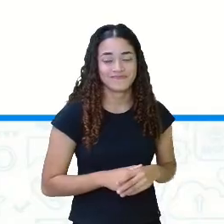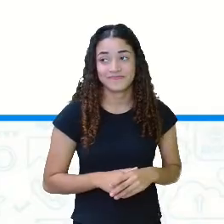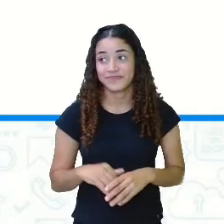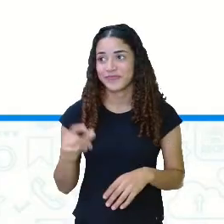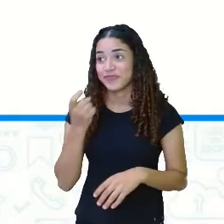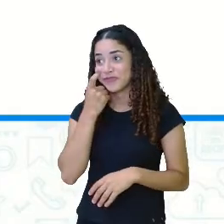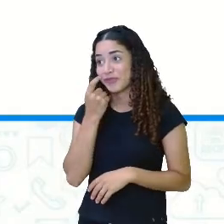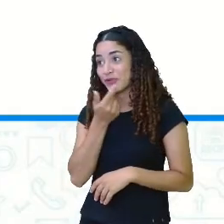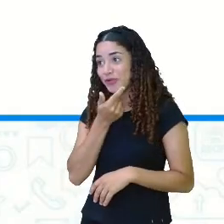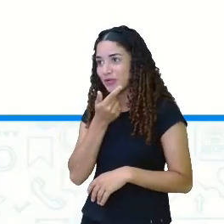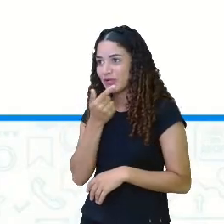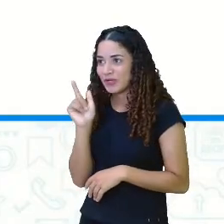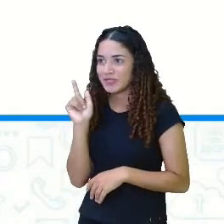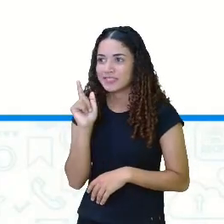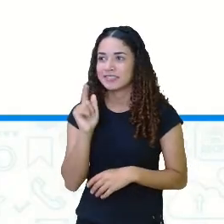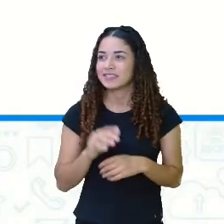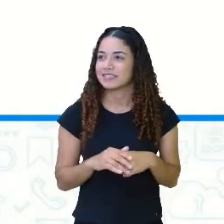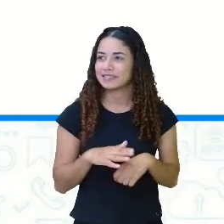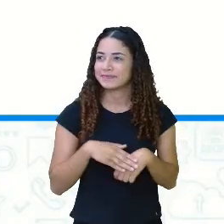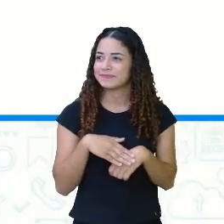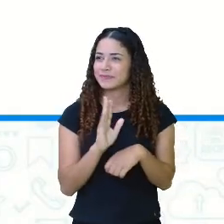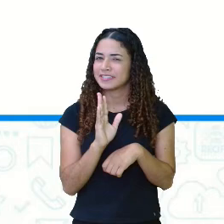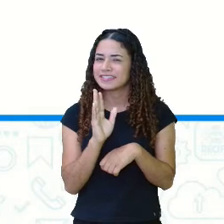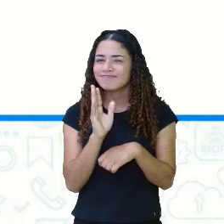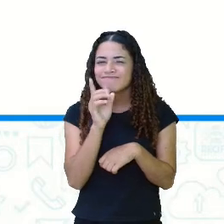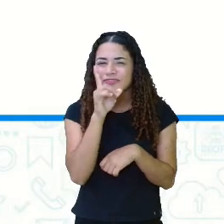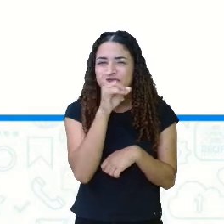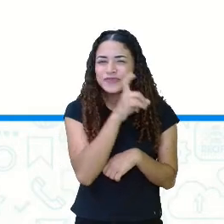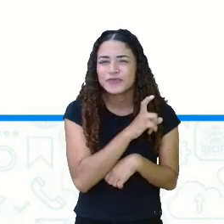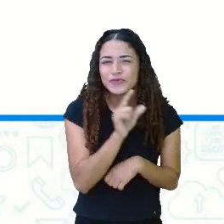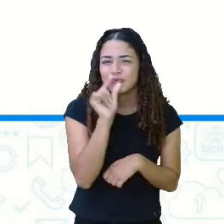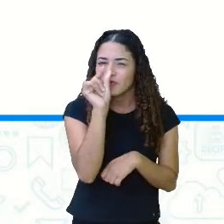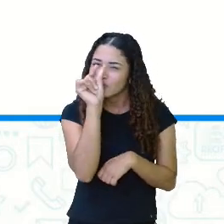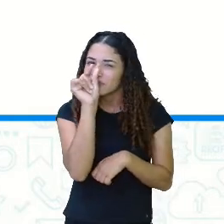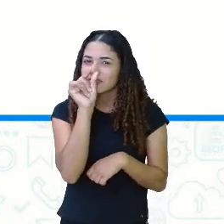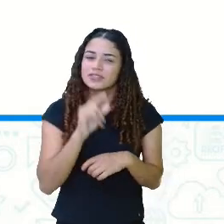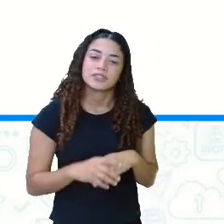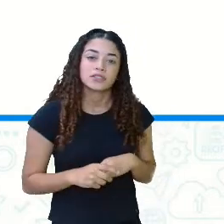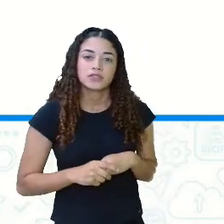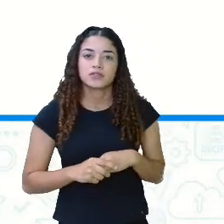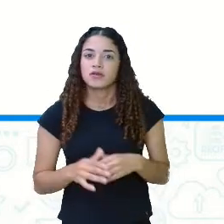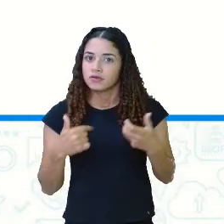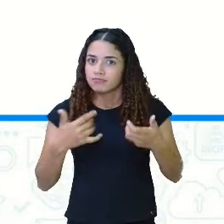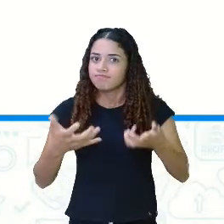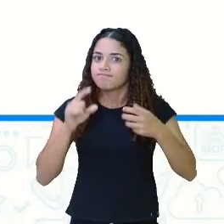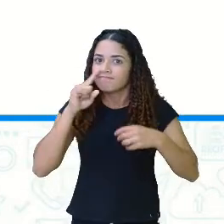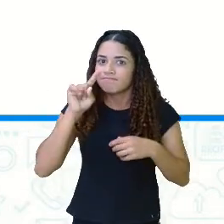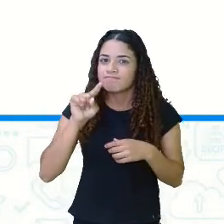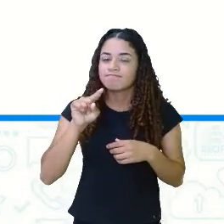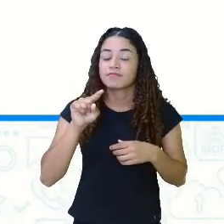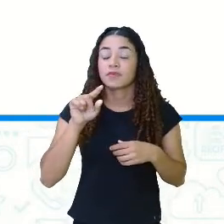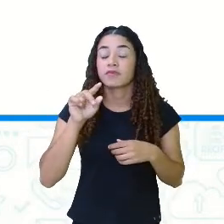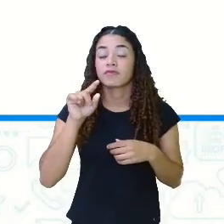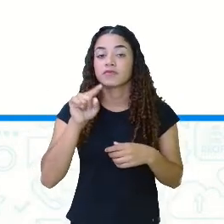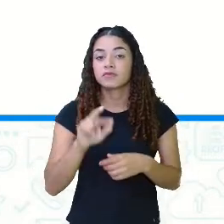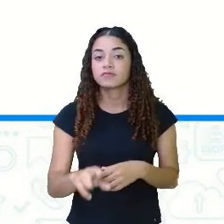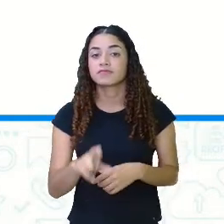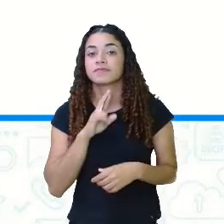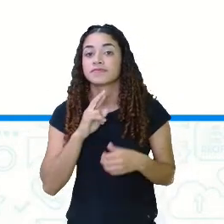o outro aqui. Essa daqui tá mais difícil. Eu quero ver a minha galera do 5º ano responder. Agora eu utilizei